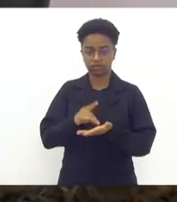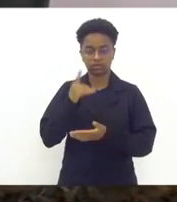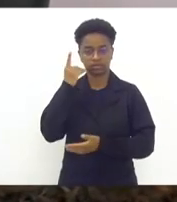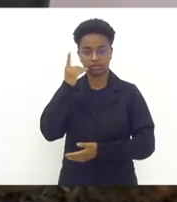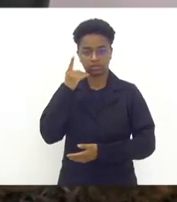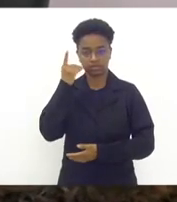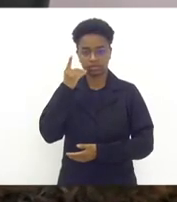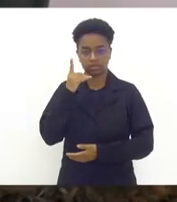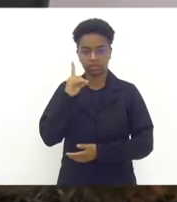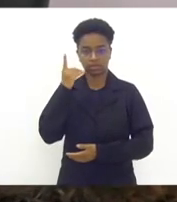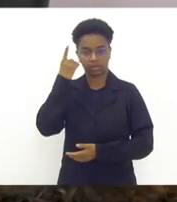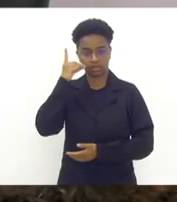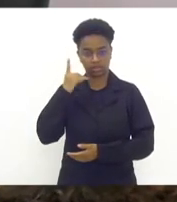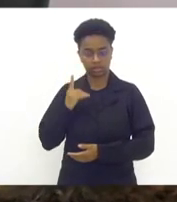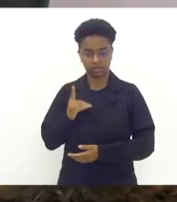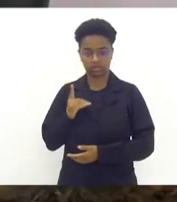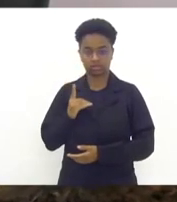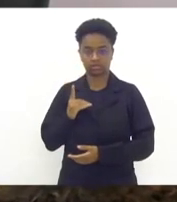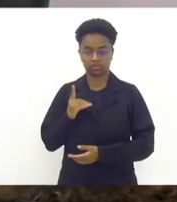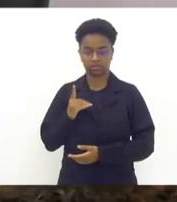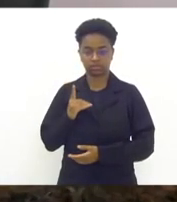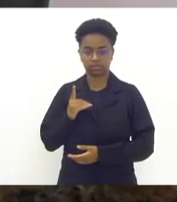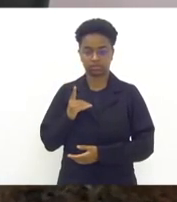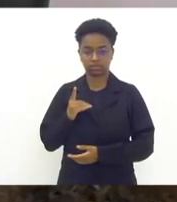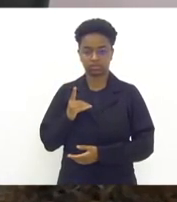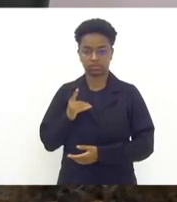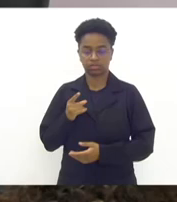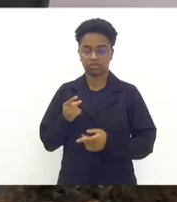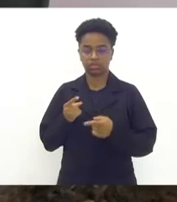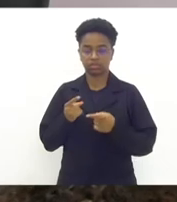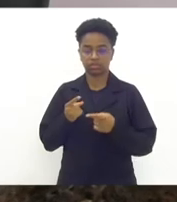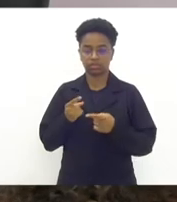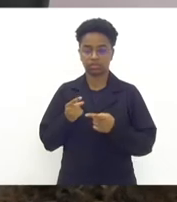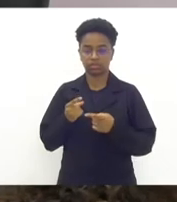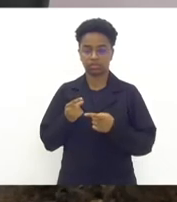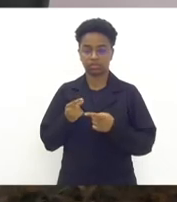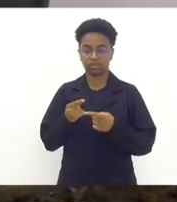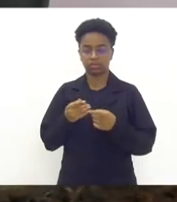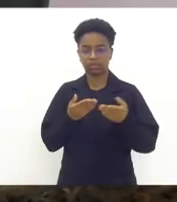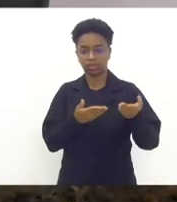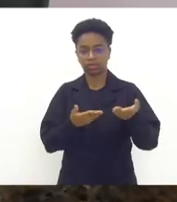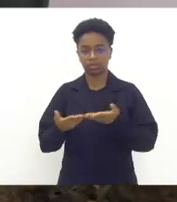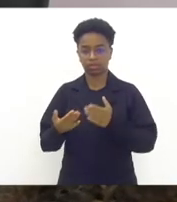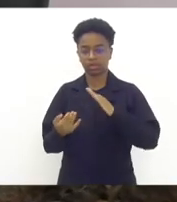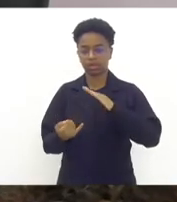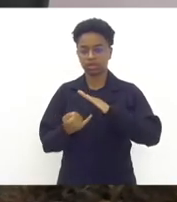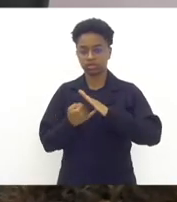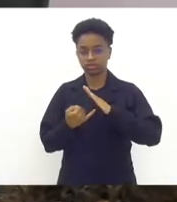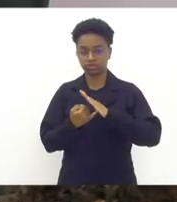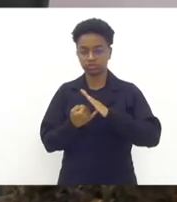deputada Dani Balbi para que a gente possa ouvir